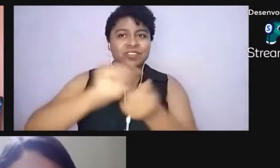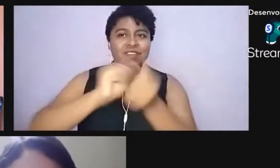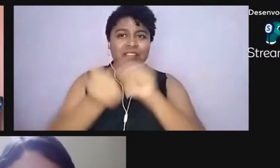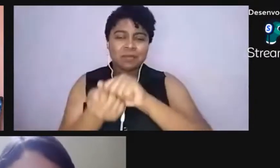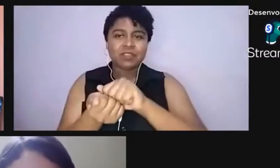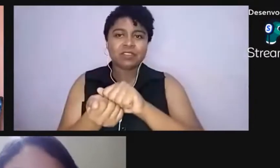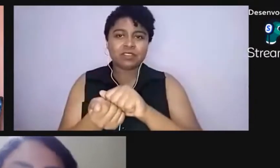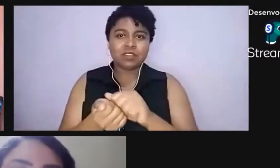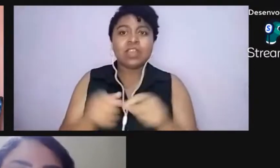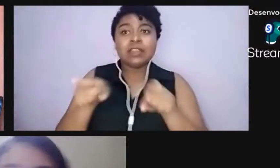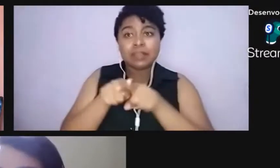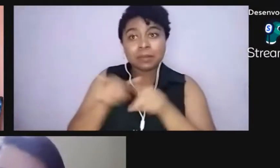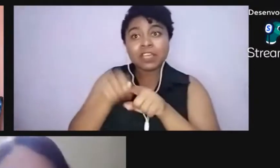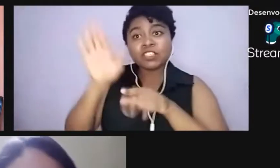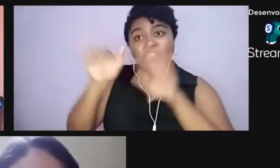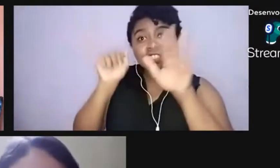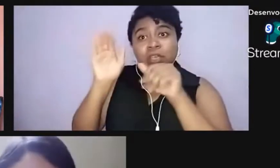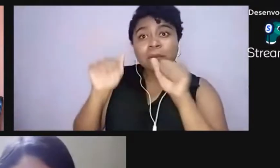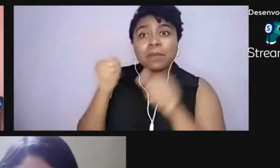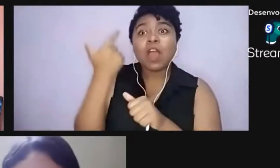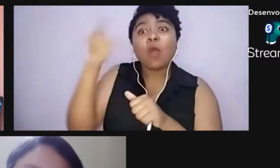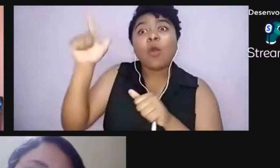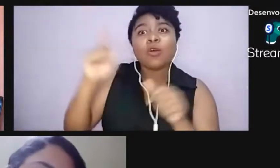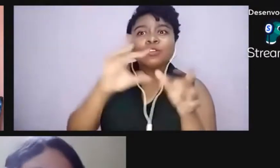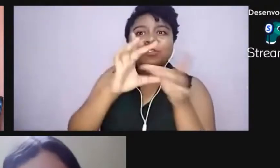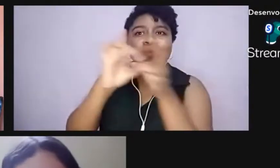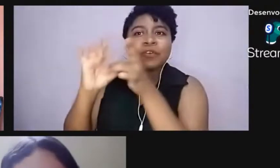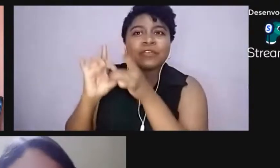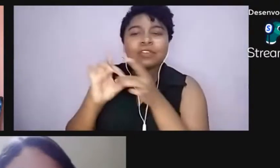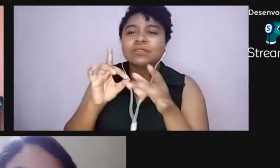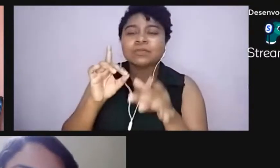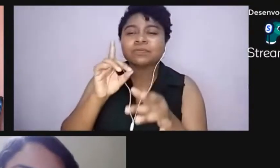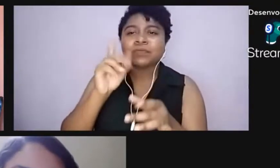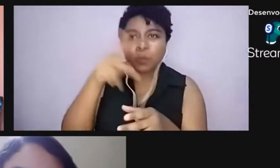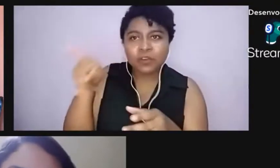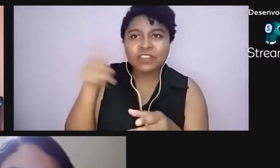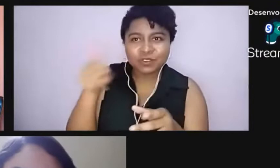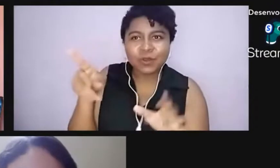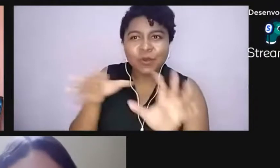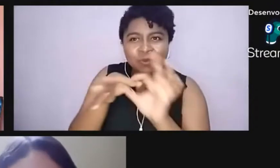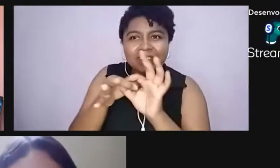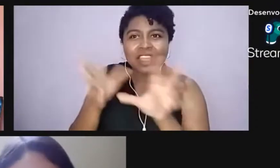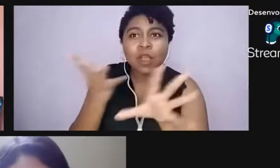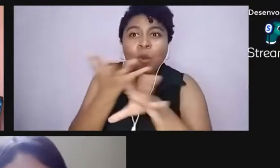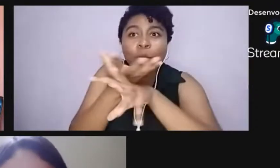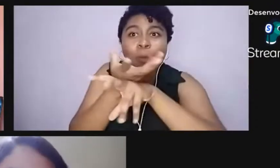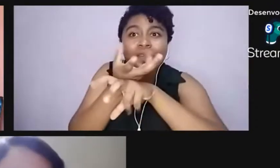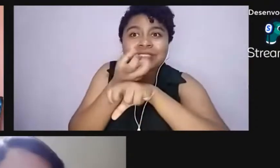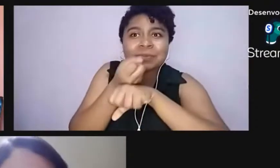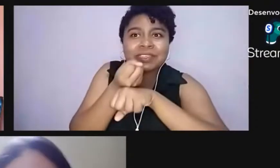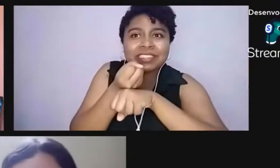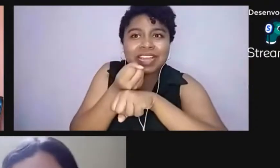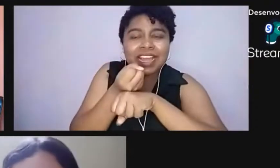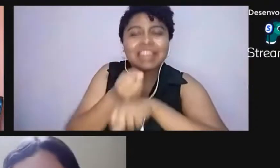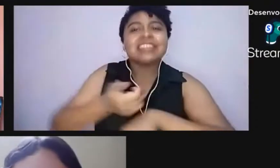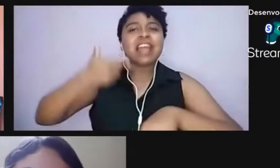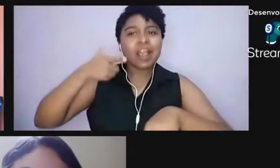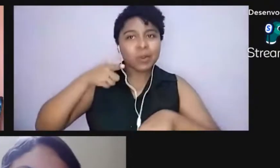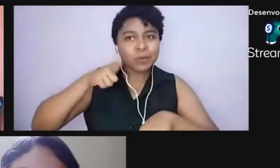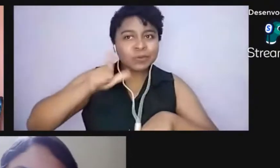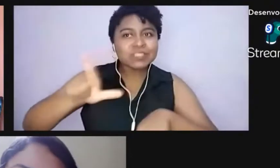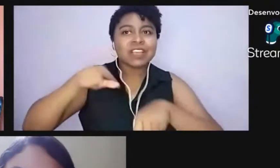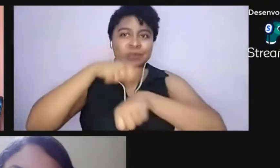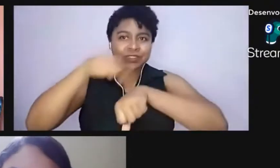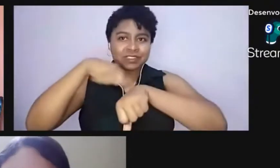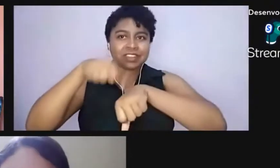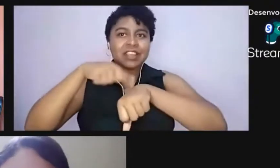outros professores, né? Uma interdisciplinariedade com outras disciplinas, talvez dê para montar uma coisa maior e aí gastar